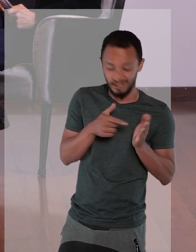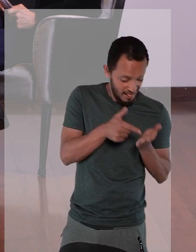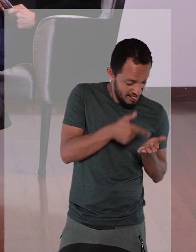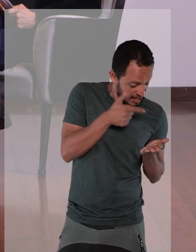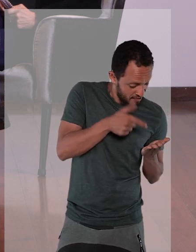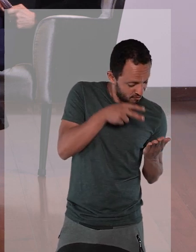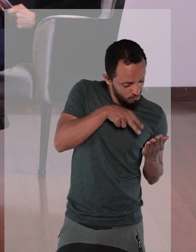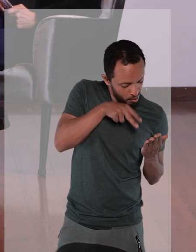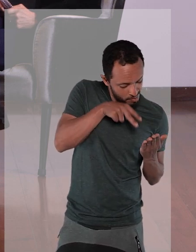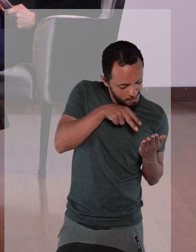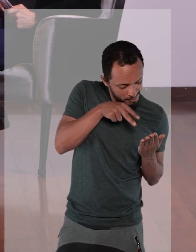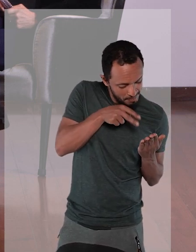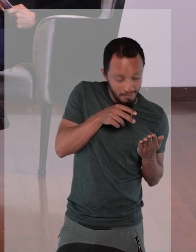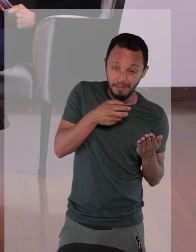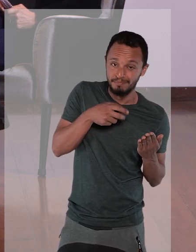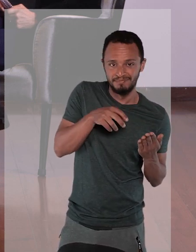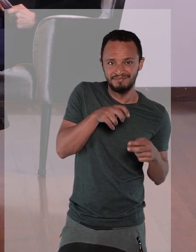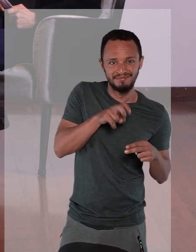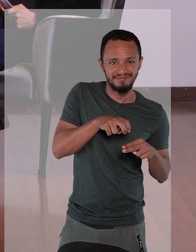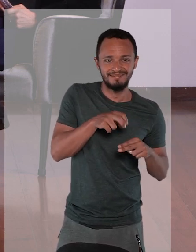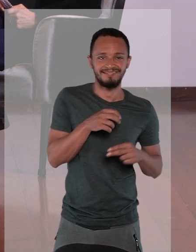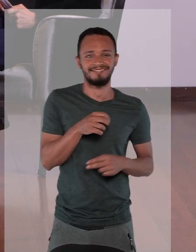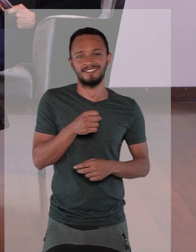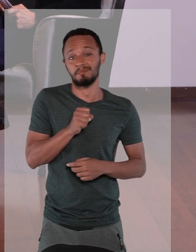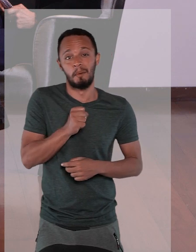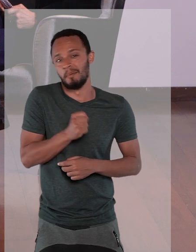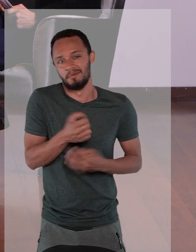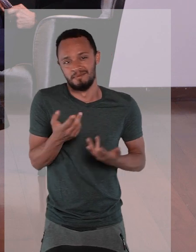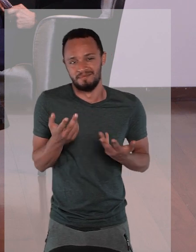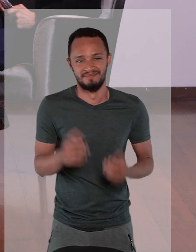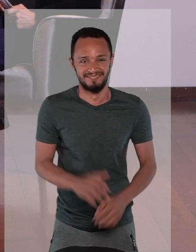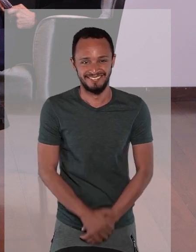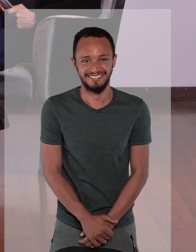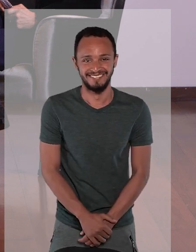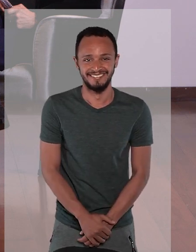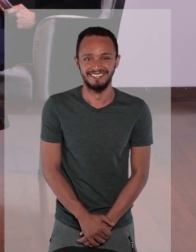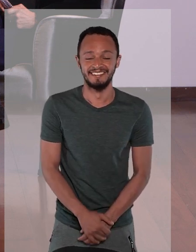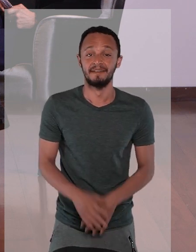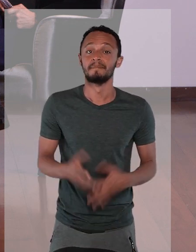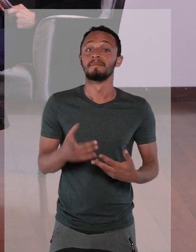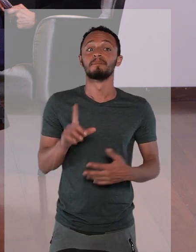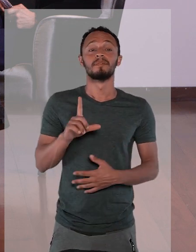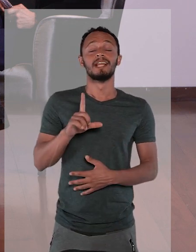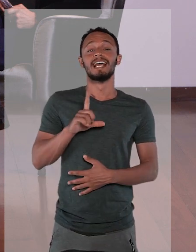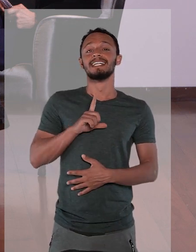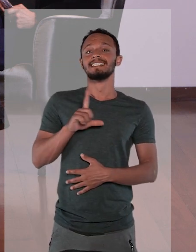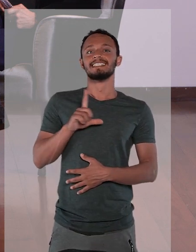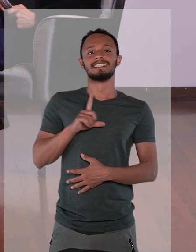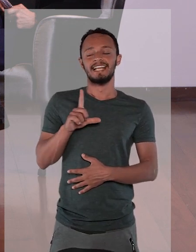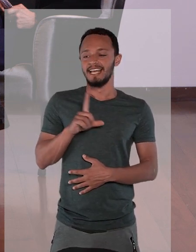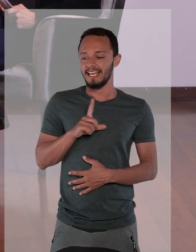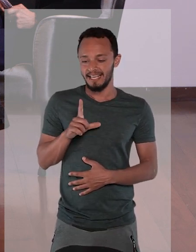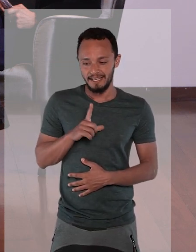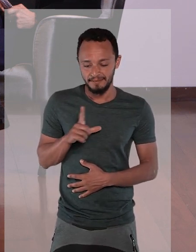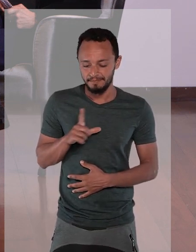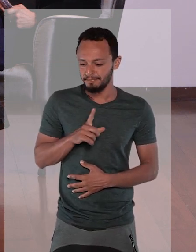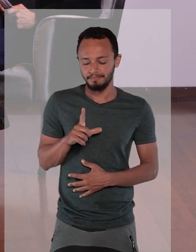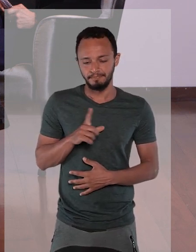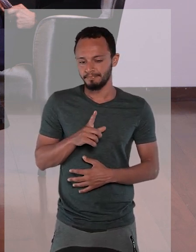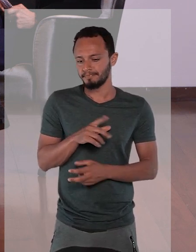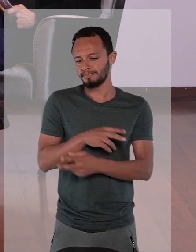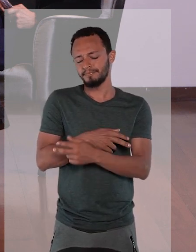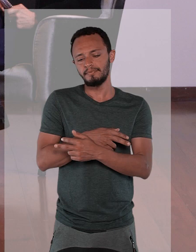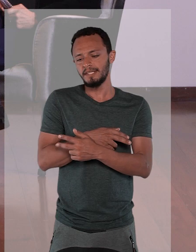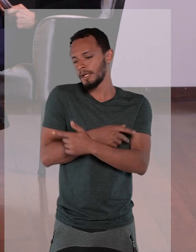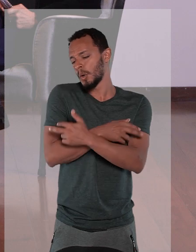o que eu vou fazer com eles, mas agora tenho muitos. Mas eu não tinha, né? E assim aconteceram muitas coisas,